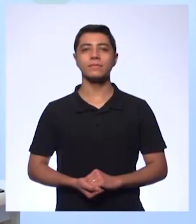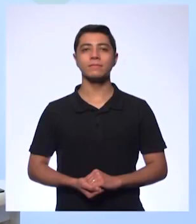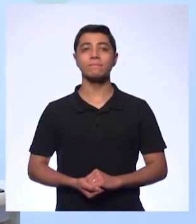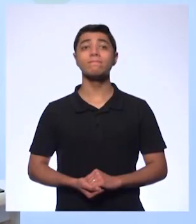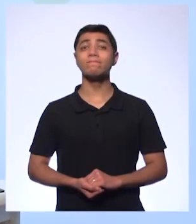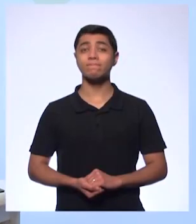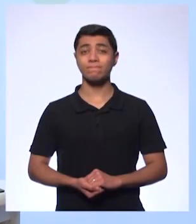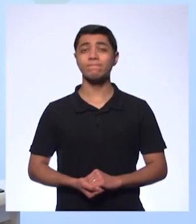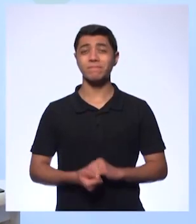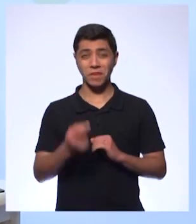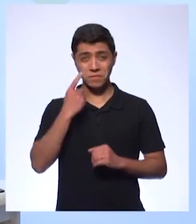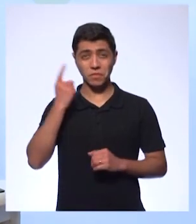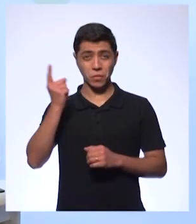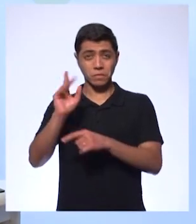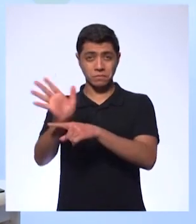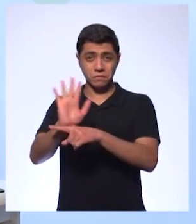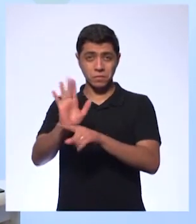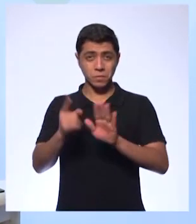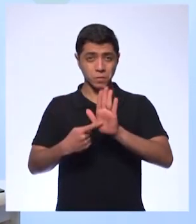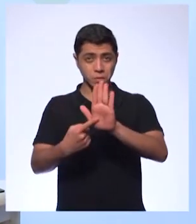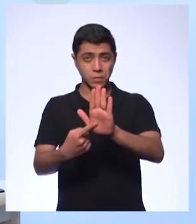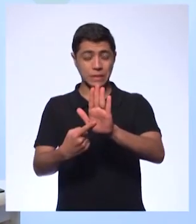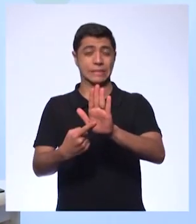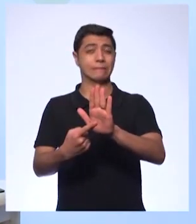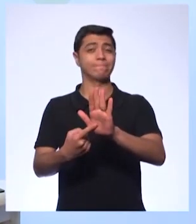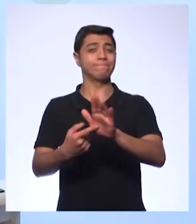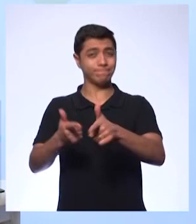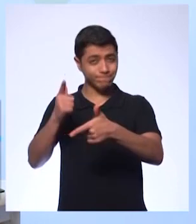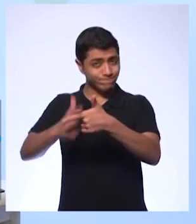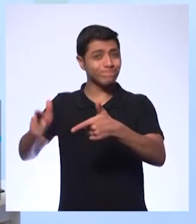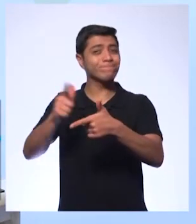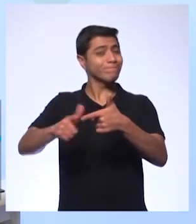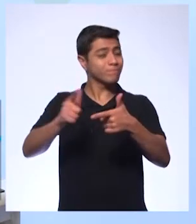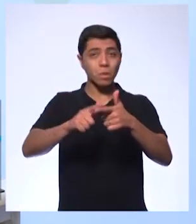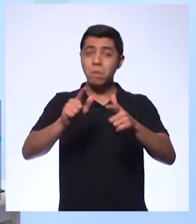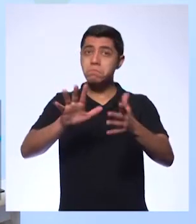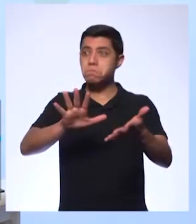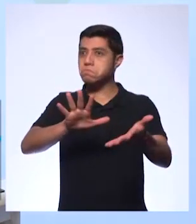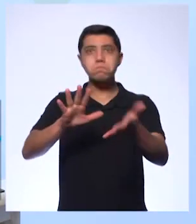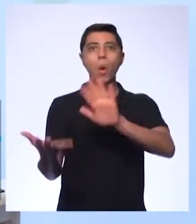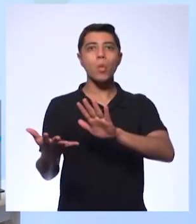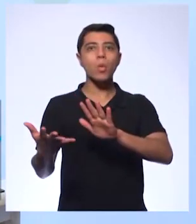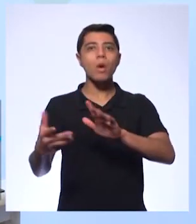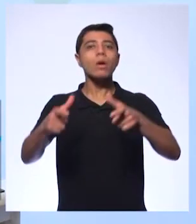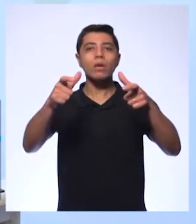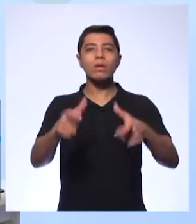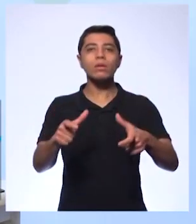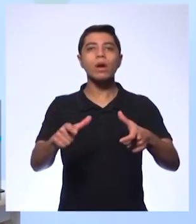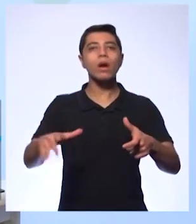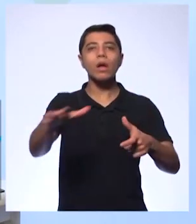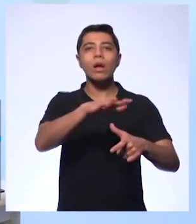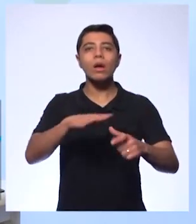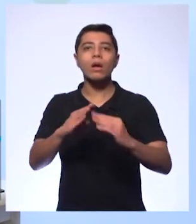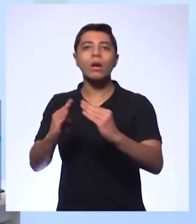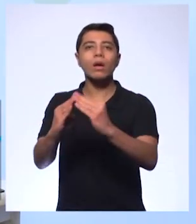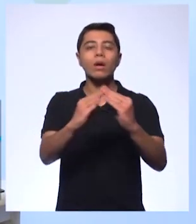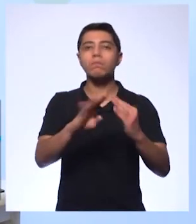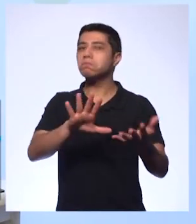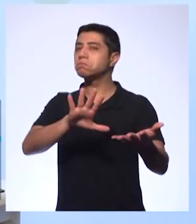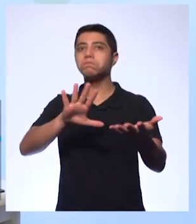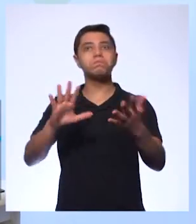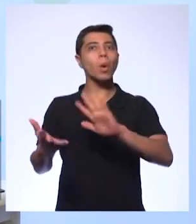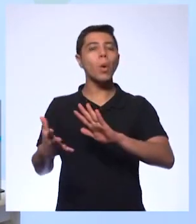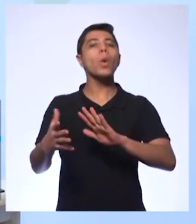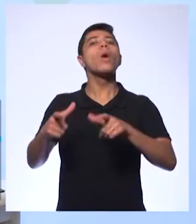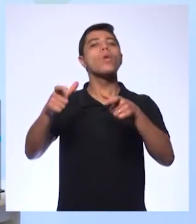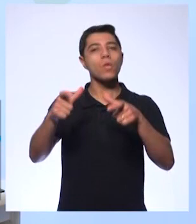Então, vocês observaram o vídeo e viram, né, as transformações ocorridas no espaço físico de várias regiões da